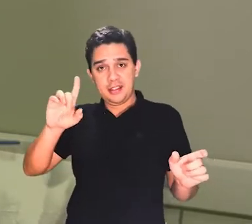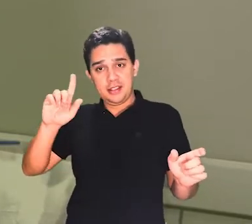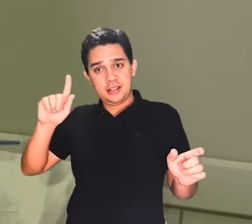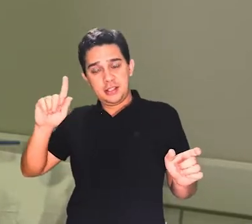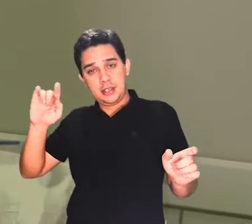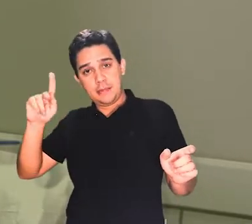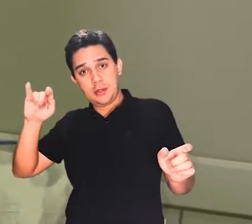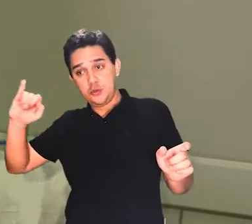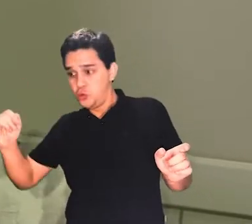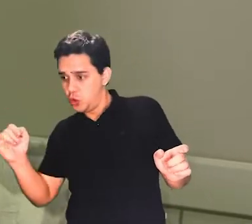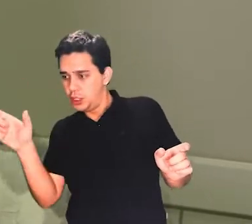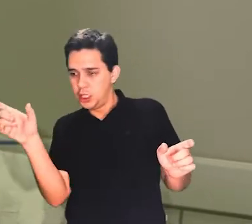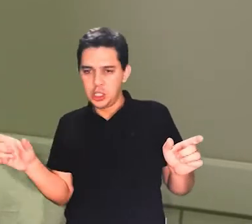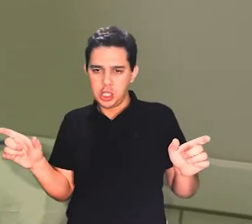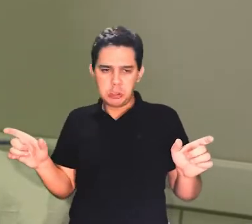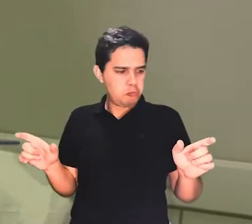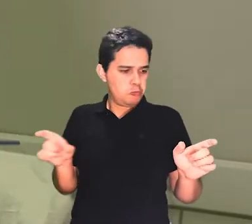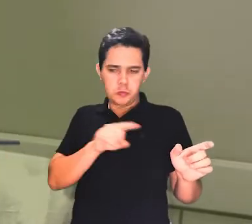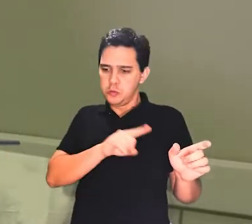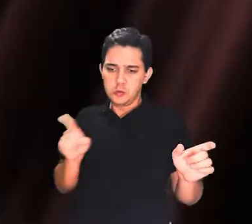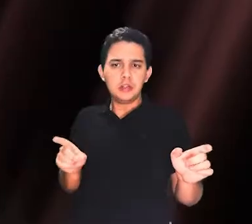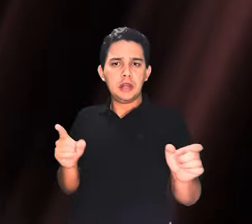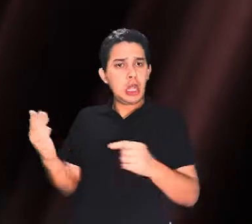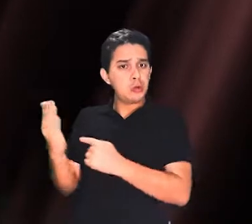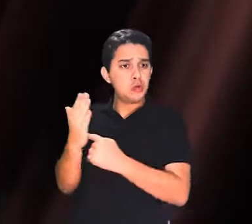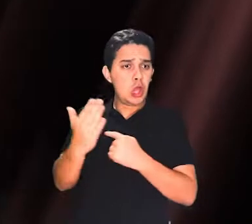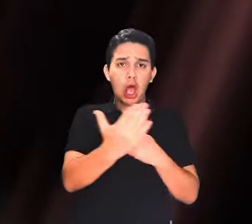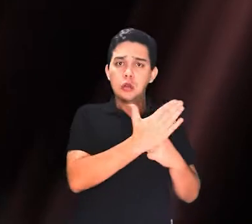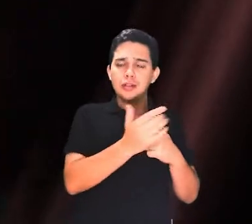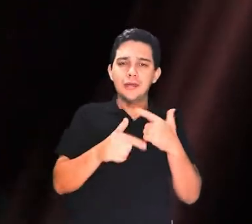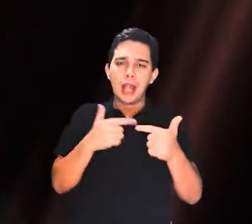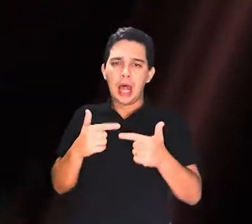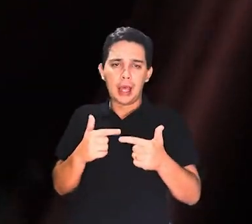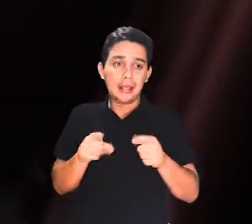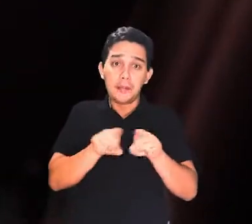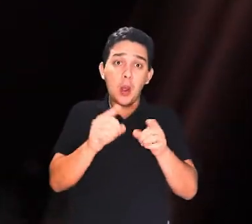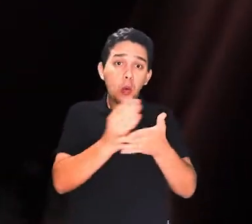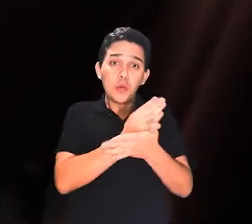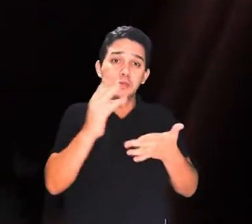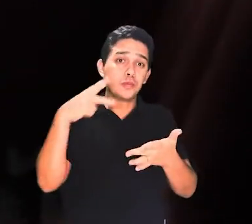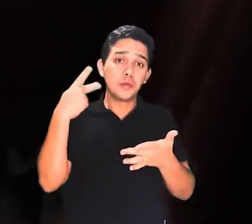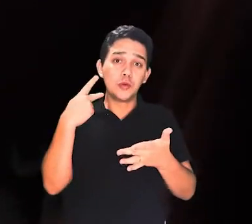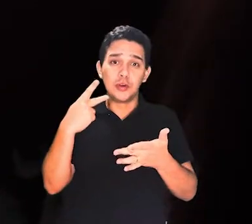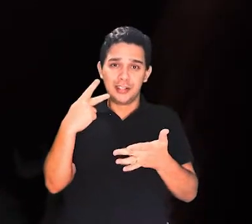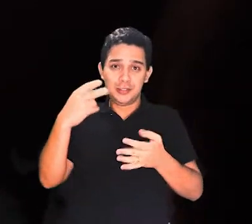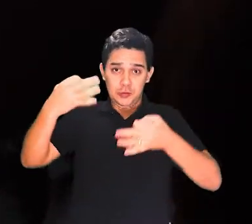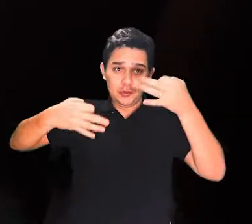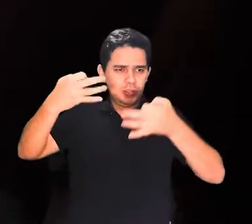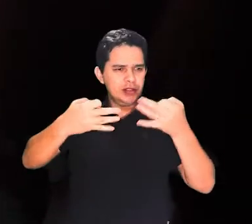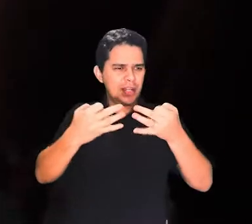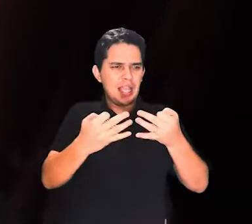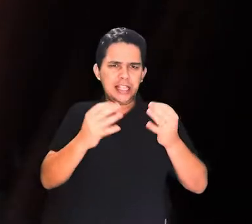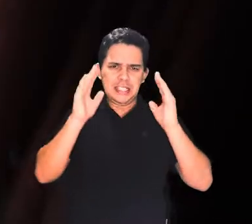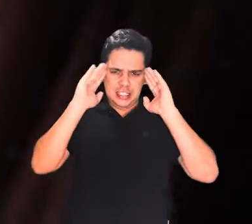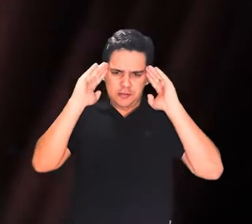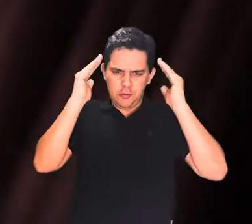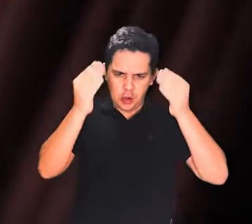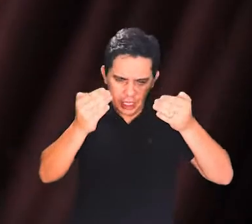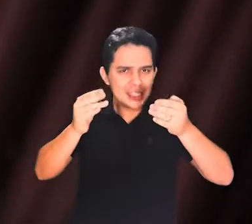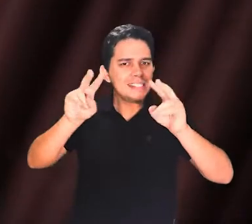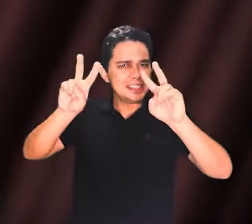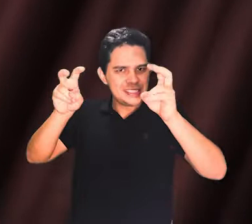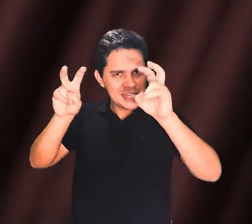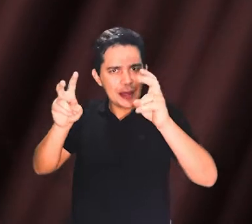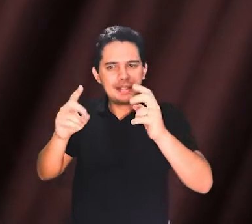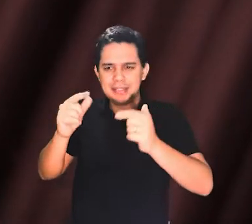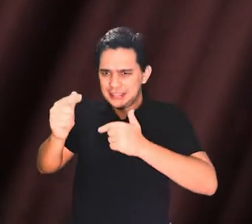ter promotores de justiça designados especialmente para essa missão, podendo dedicar horas do seu trabalho para